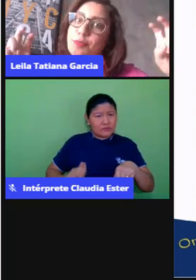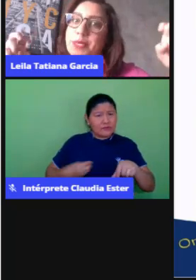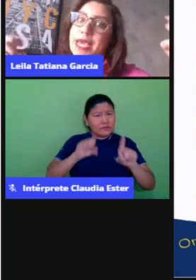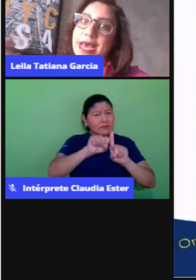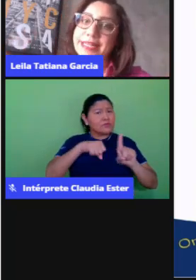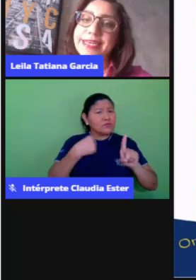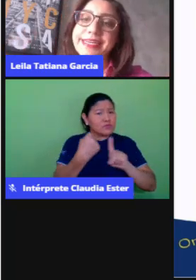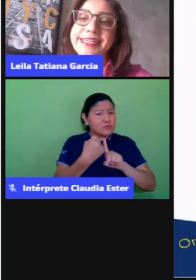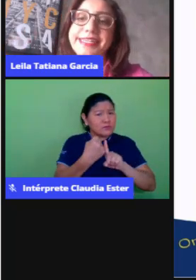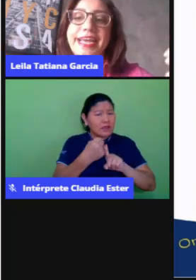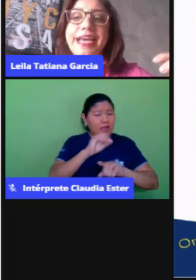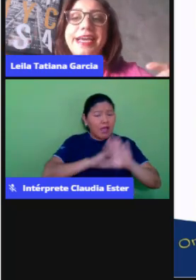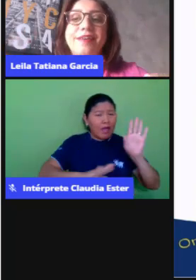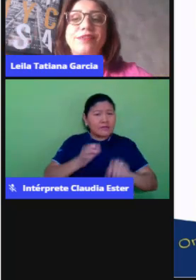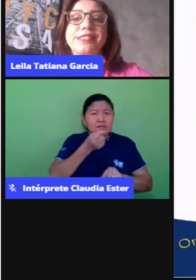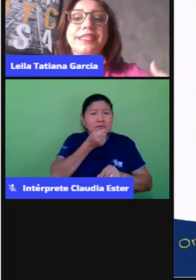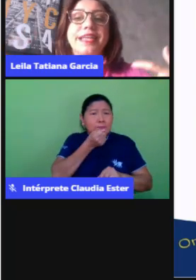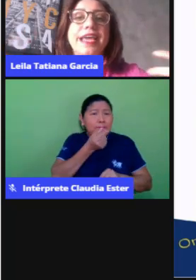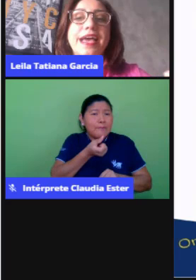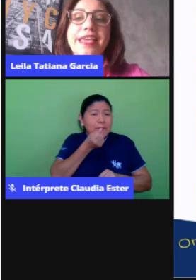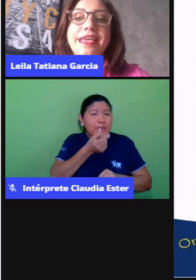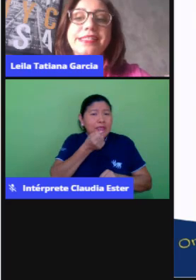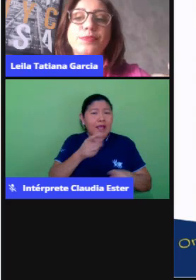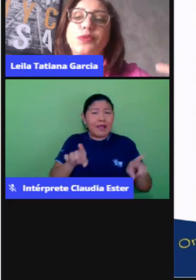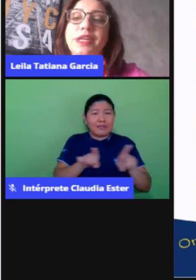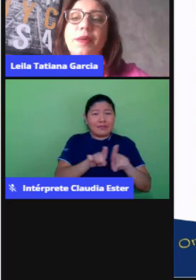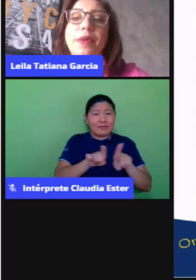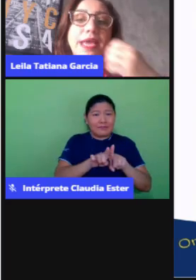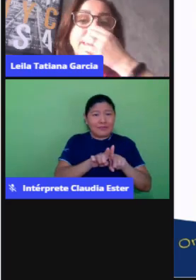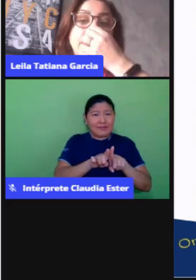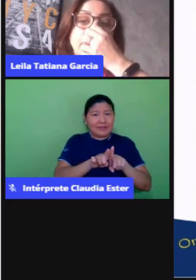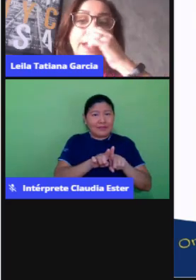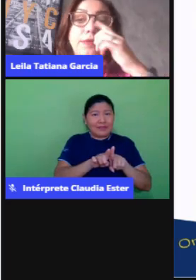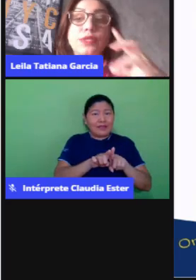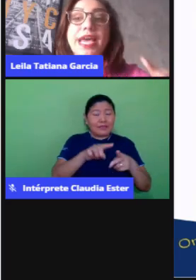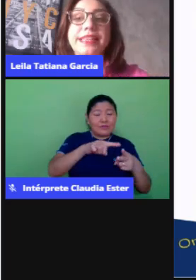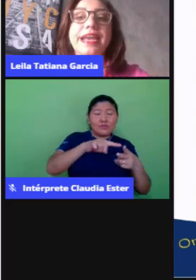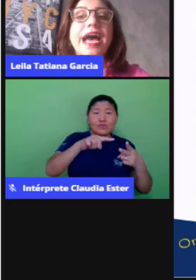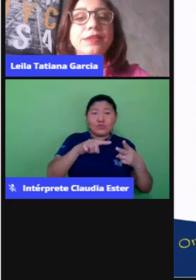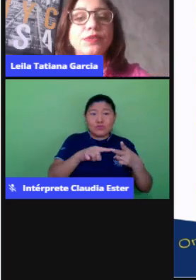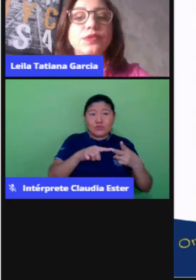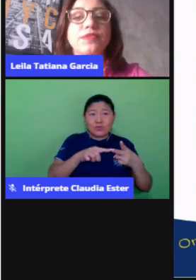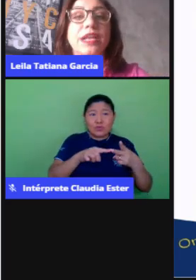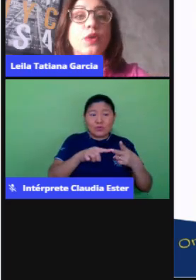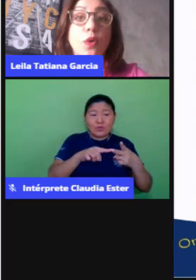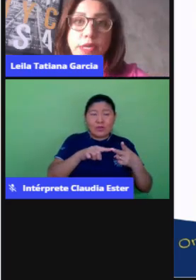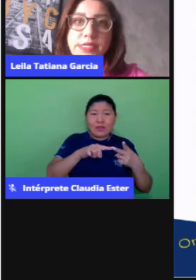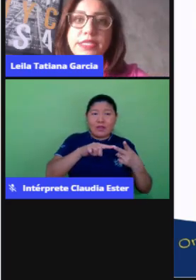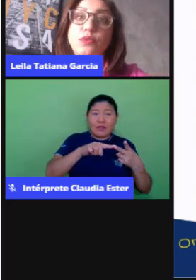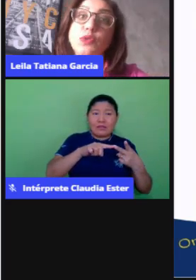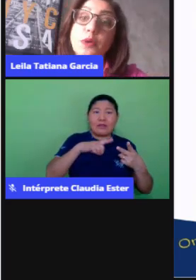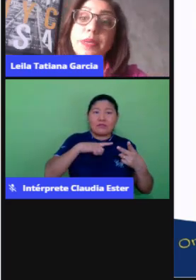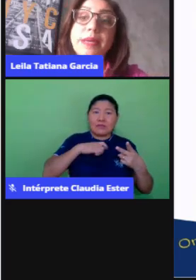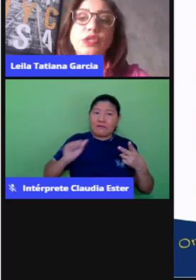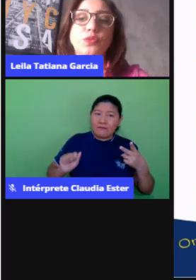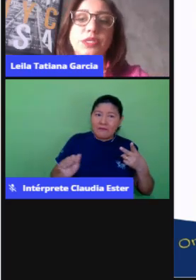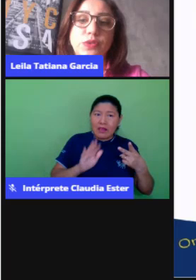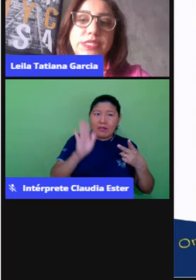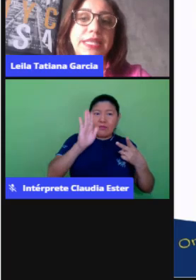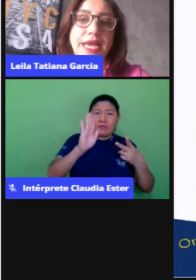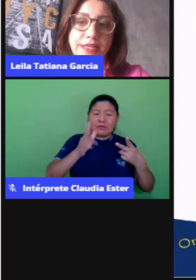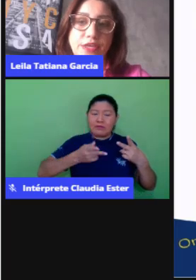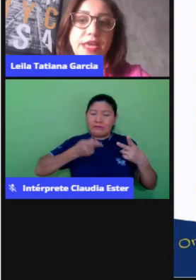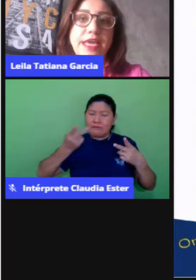e de piada, né? Você tem aí, simultaneamente, os retratos dos valores e dos problemas